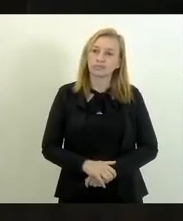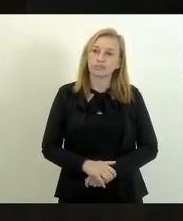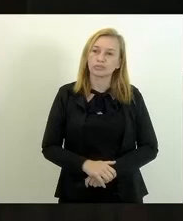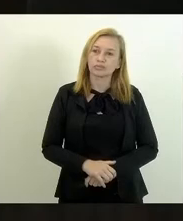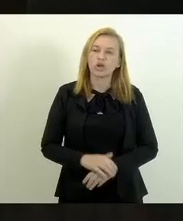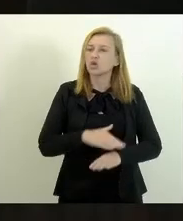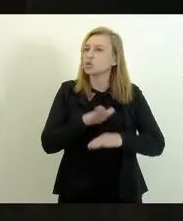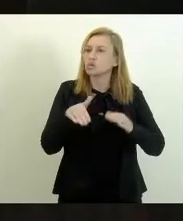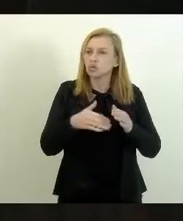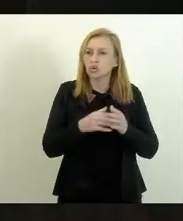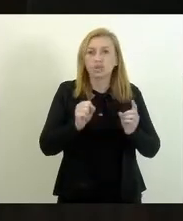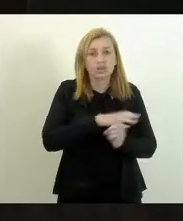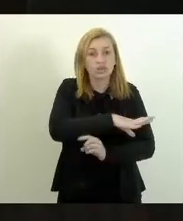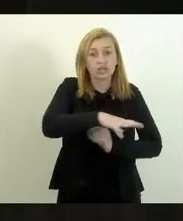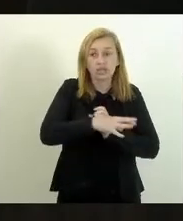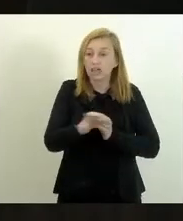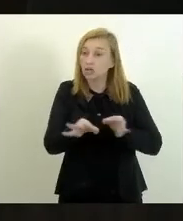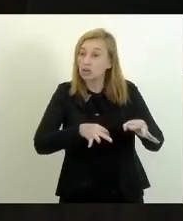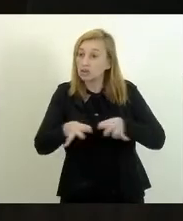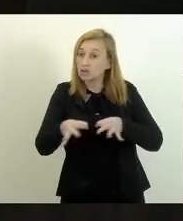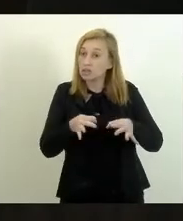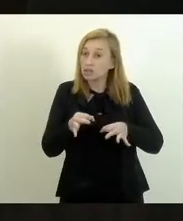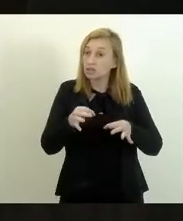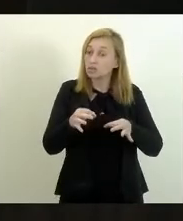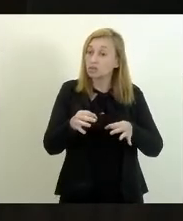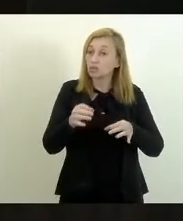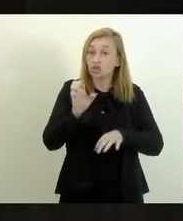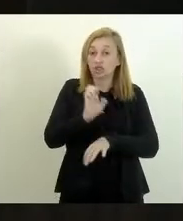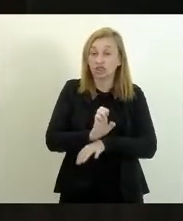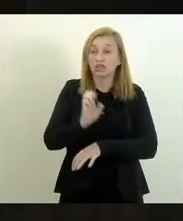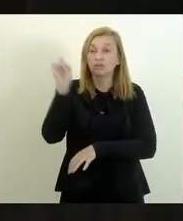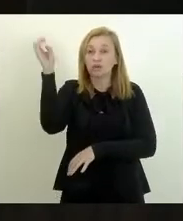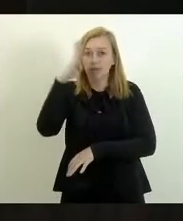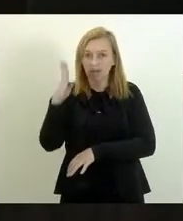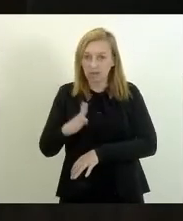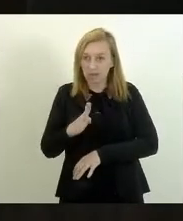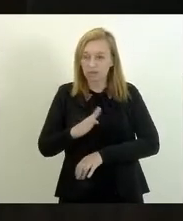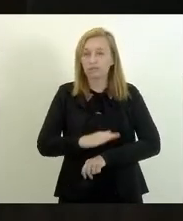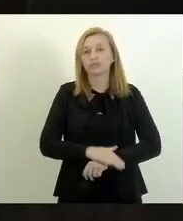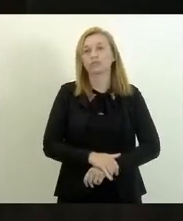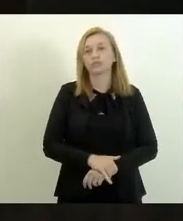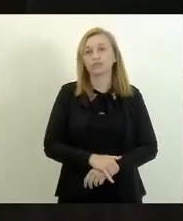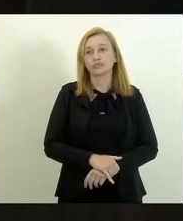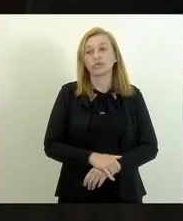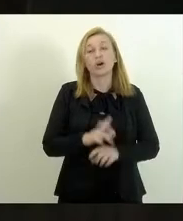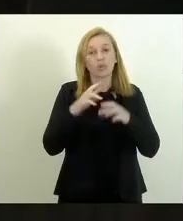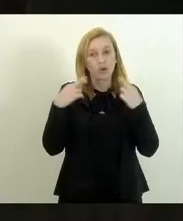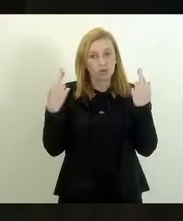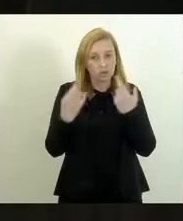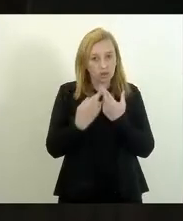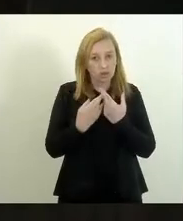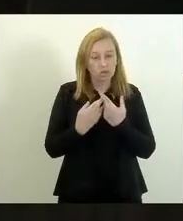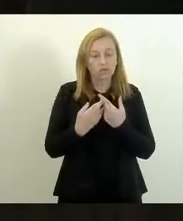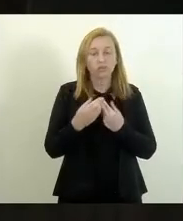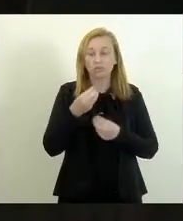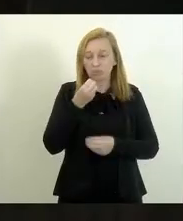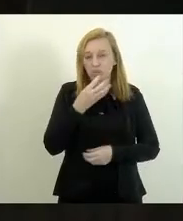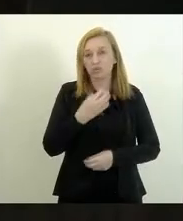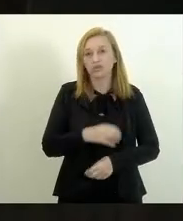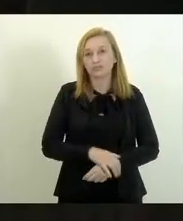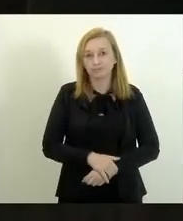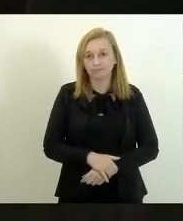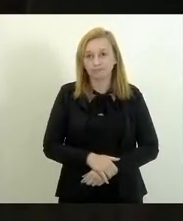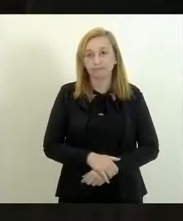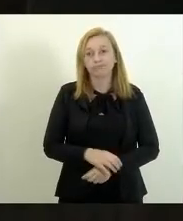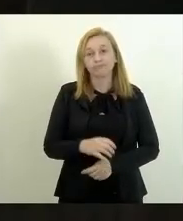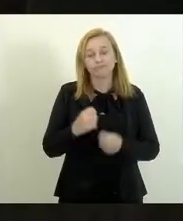toda a sociedade organizada do Estado do Rio e do Brasil. Uma reunião muito, muito proveitosa.